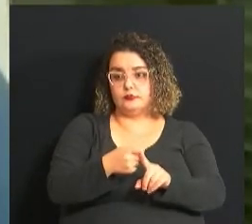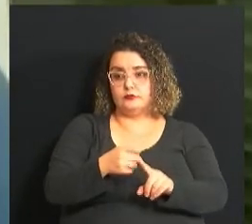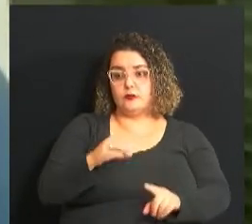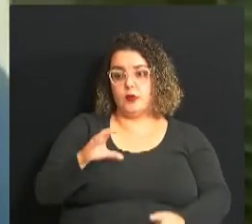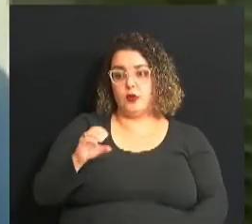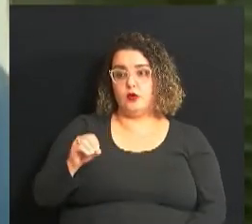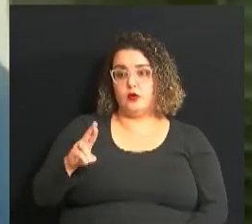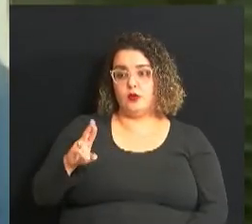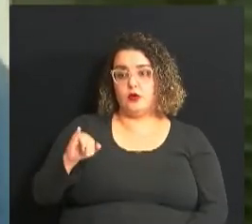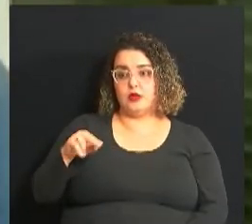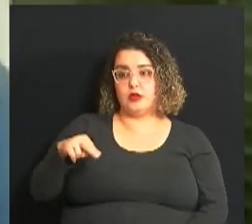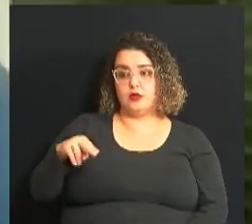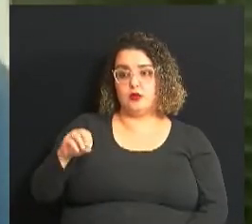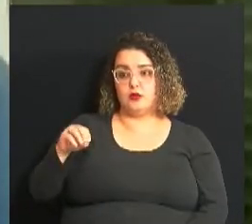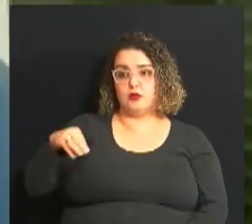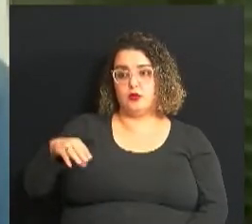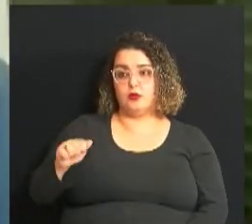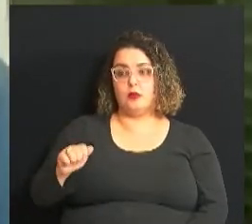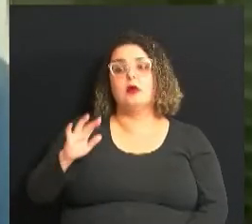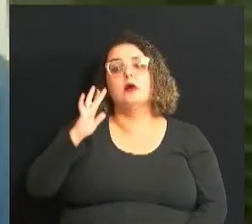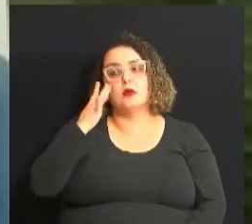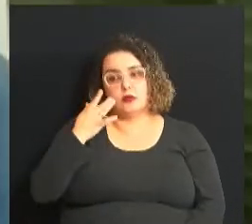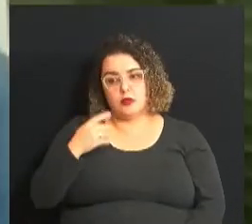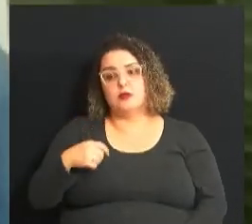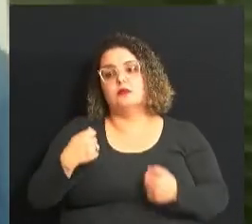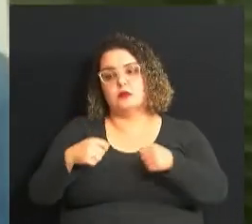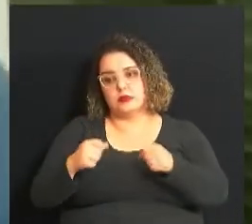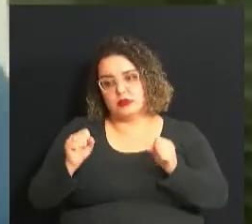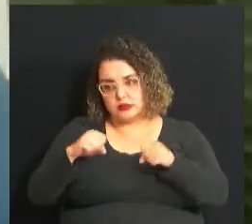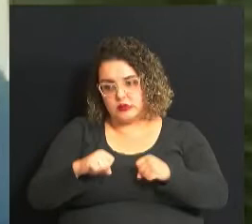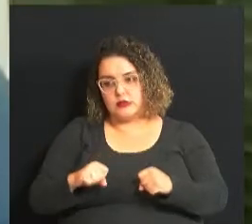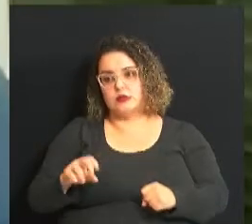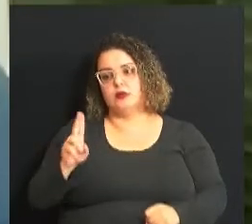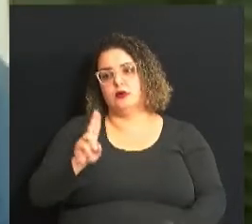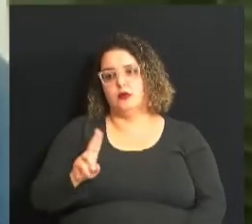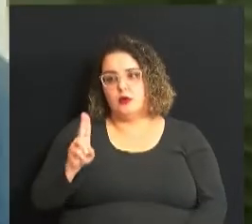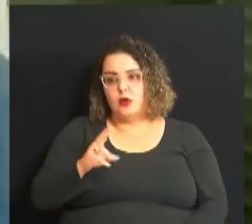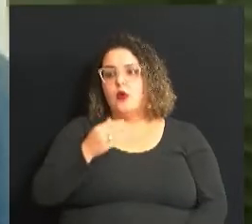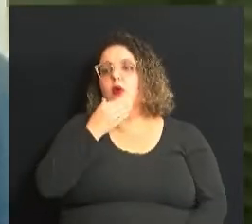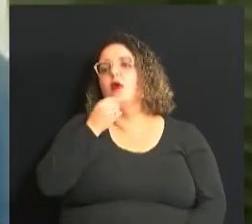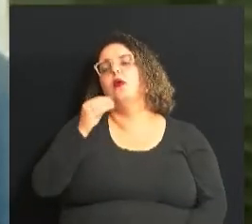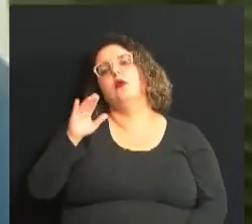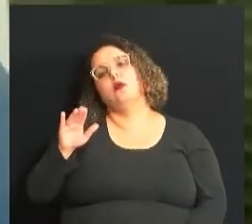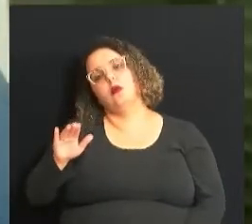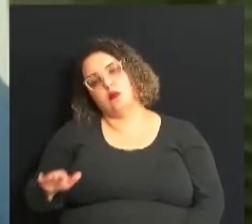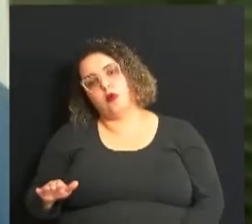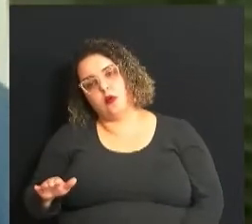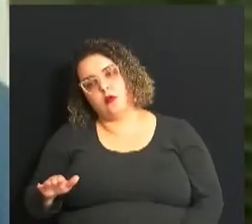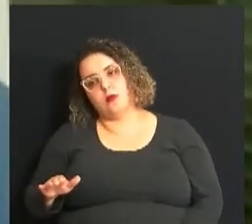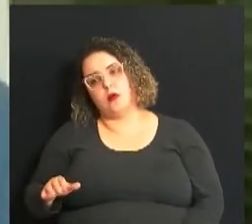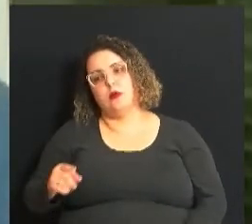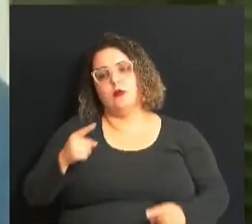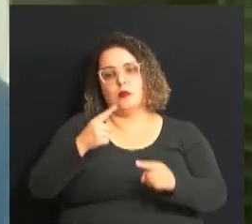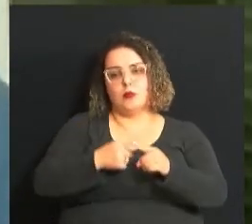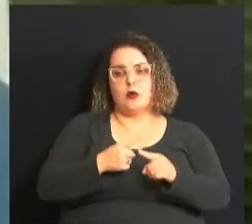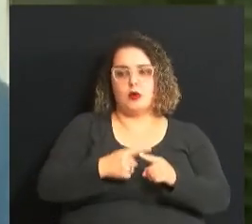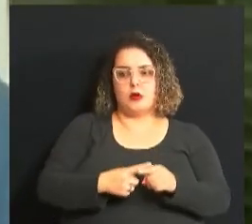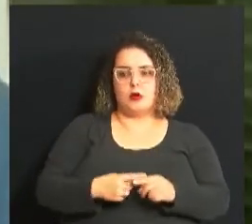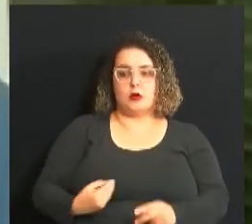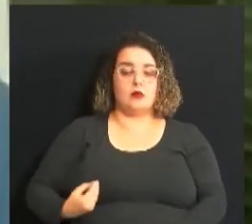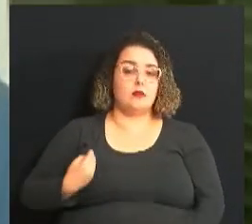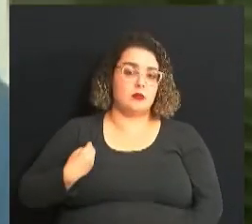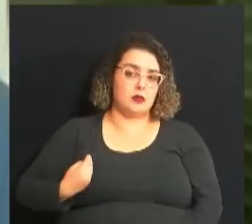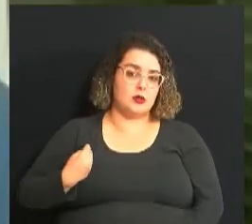eu acho que deveria, sim, fazer o uso dos meninos jovens, né? Porque a gente sabe que nós vivemos agora